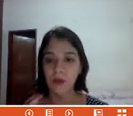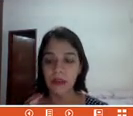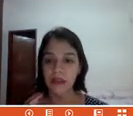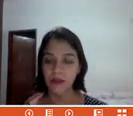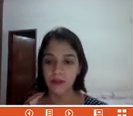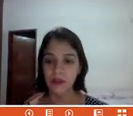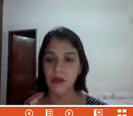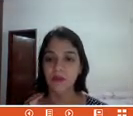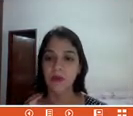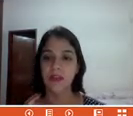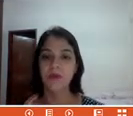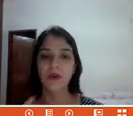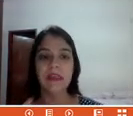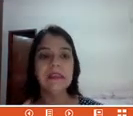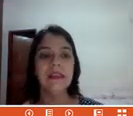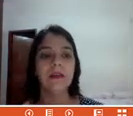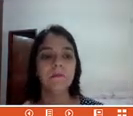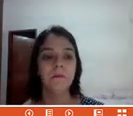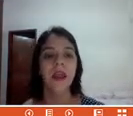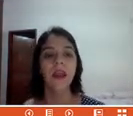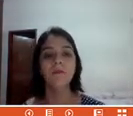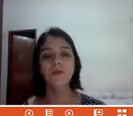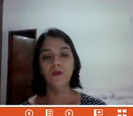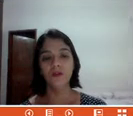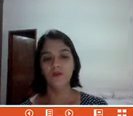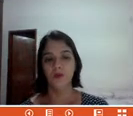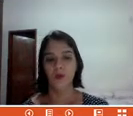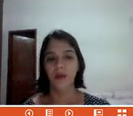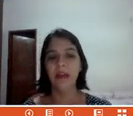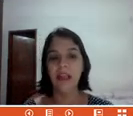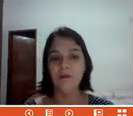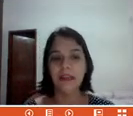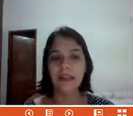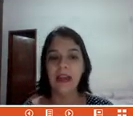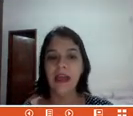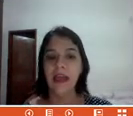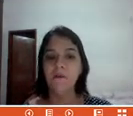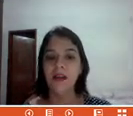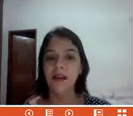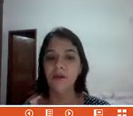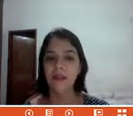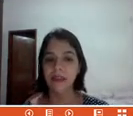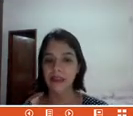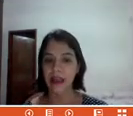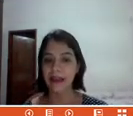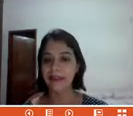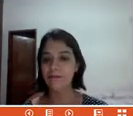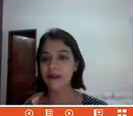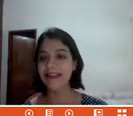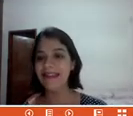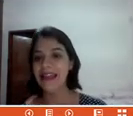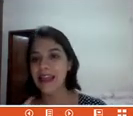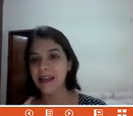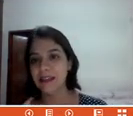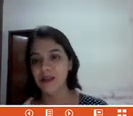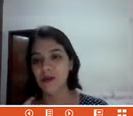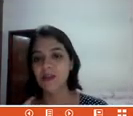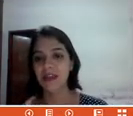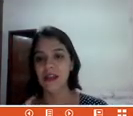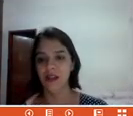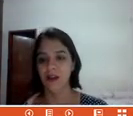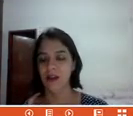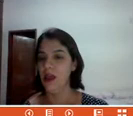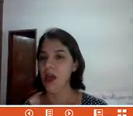muito importante que todos nós possamos conhecer. E por último, Libras, ela é uma língua de sinais brasileira,